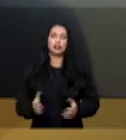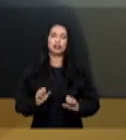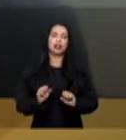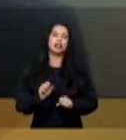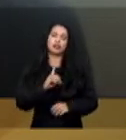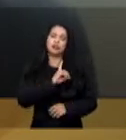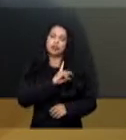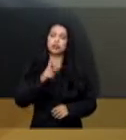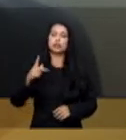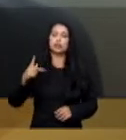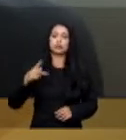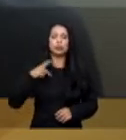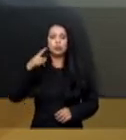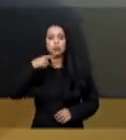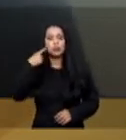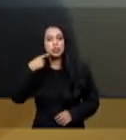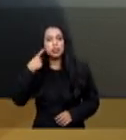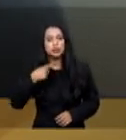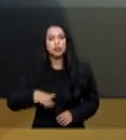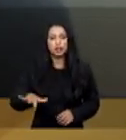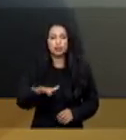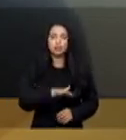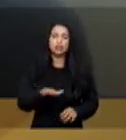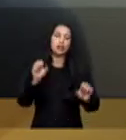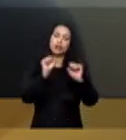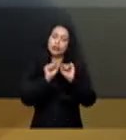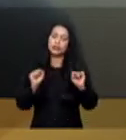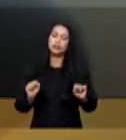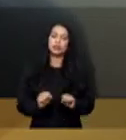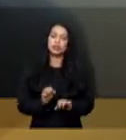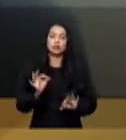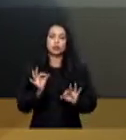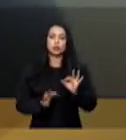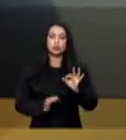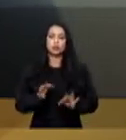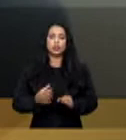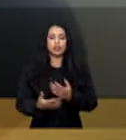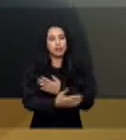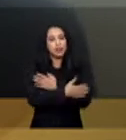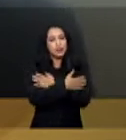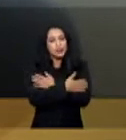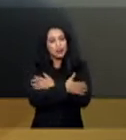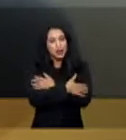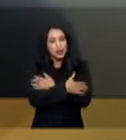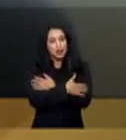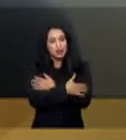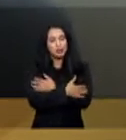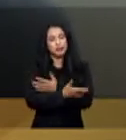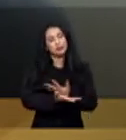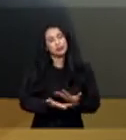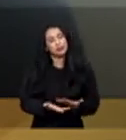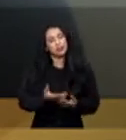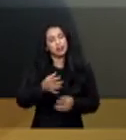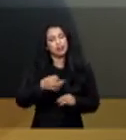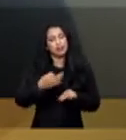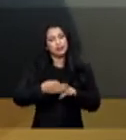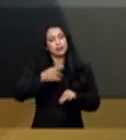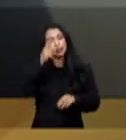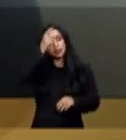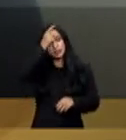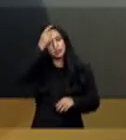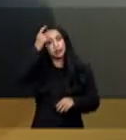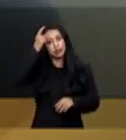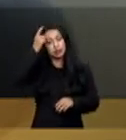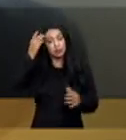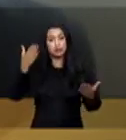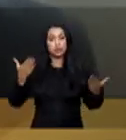defensores públicos, a advogados, sustentação e a todo oral, o sistema de justiça. Então, Gustavo Zortea da Silva. Ministro Ricardo Lewandowski. Excelências,